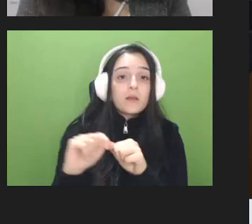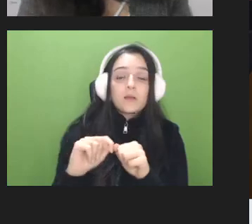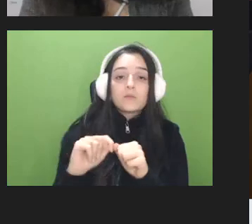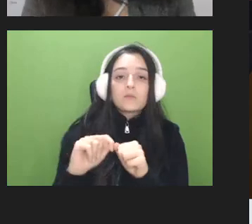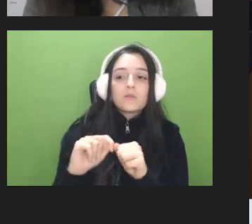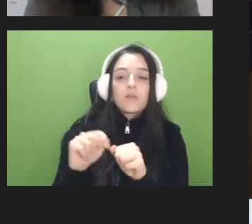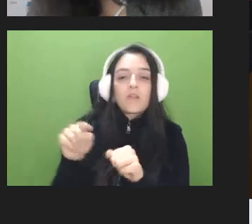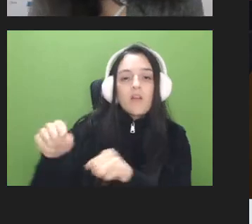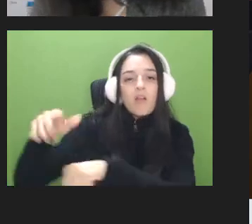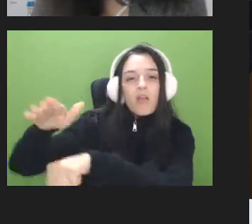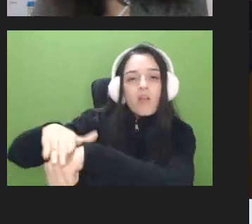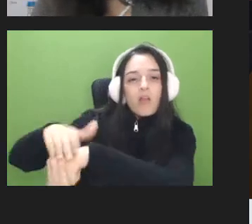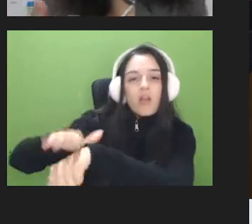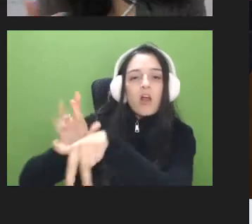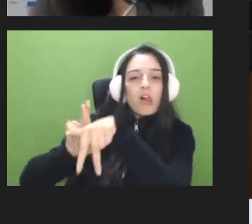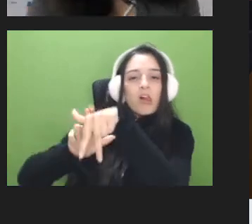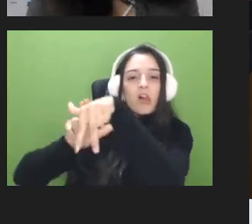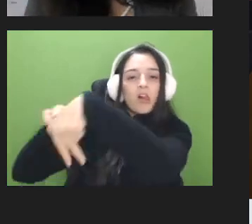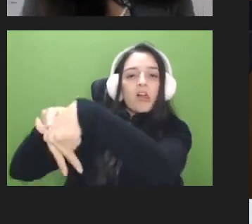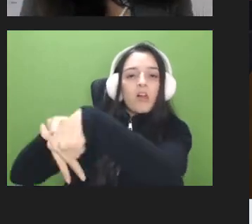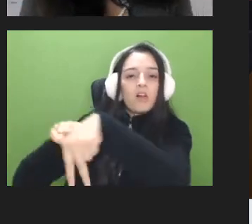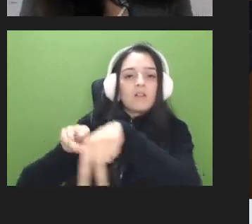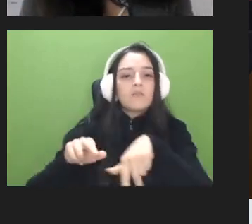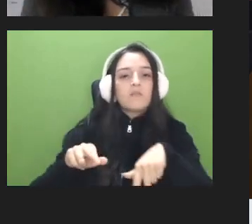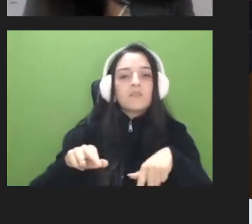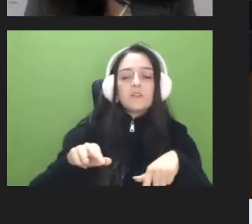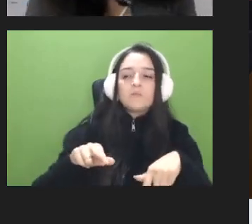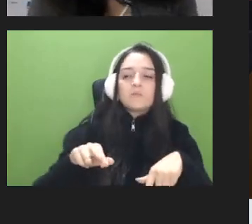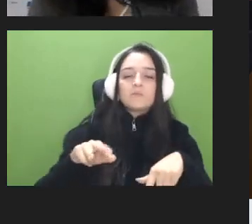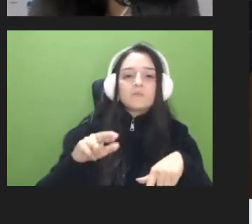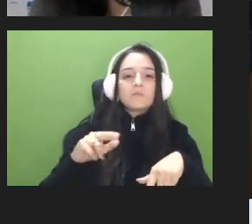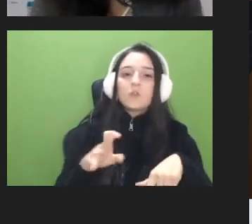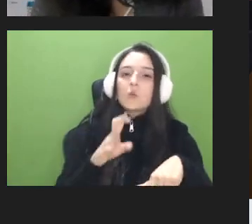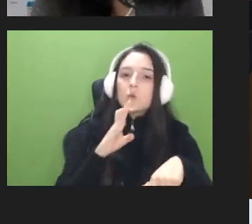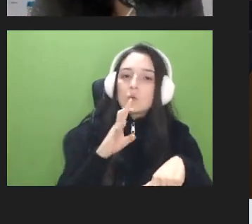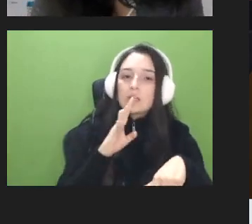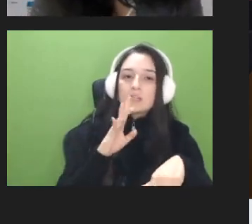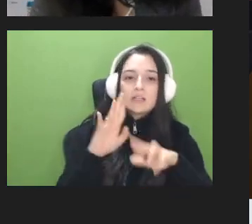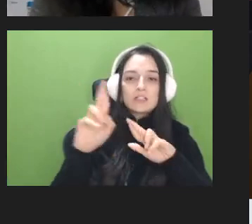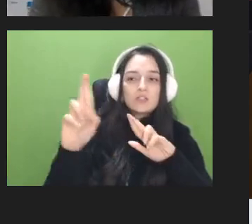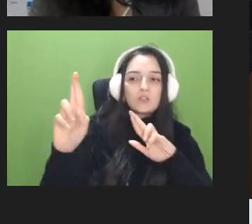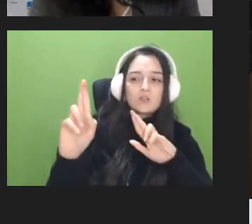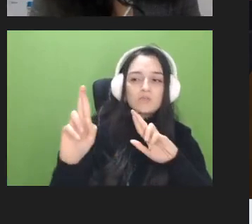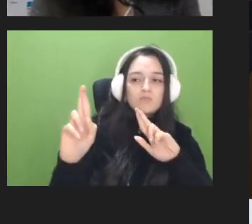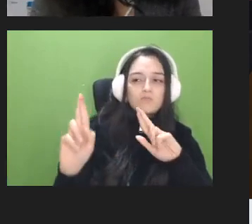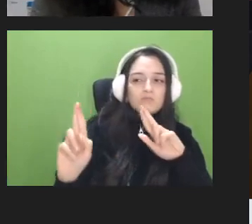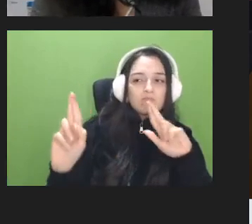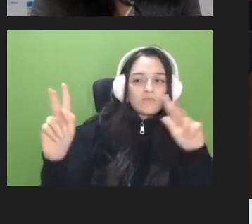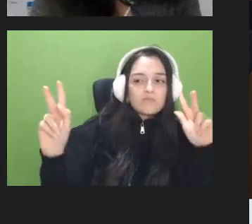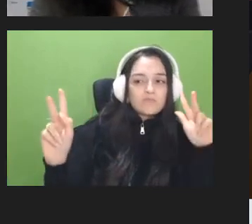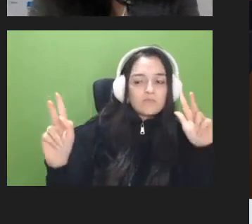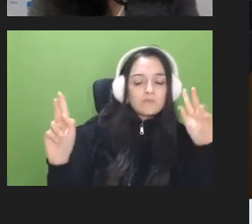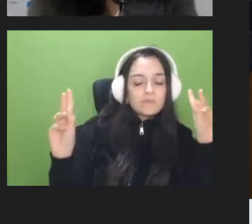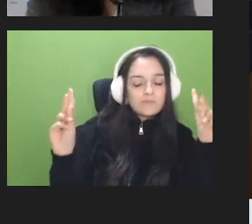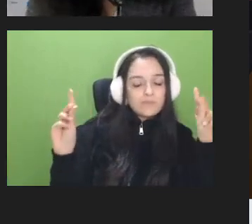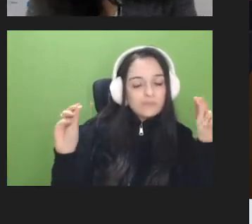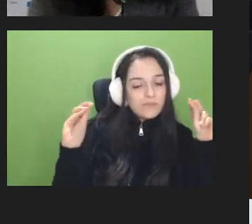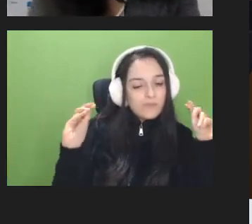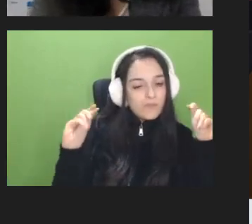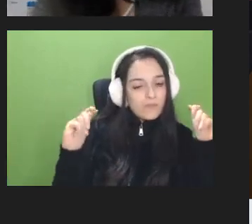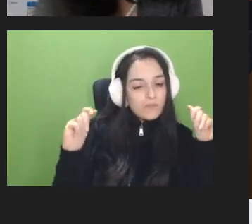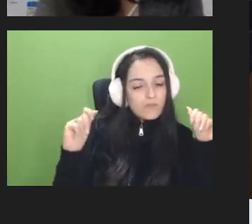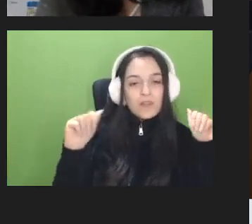Implica construir relações que reconhecem essa diferença sem implicar numa diferença